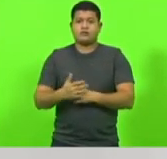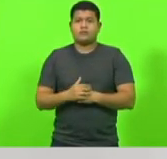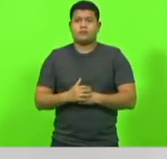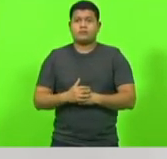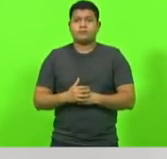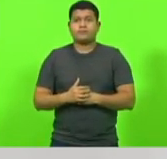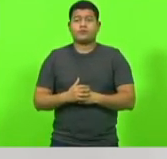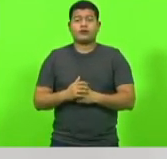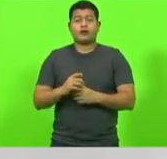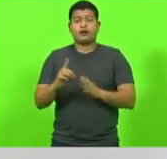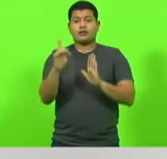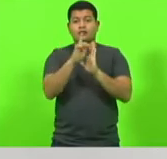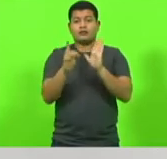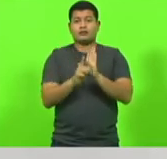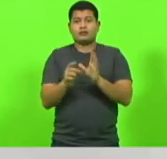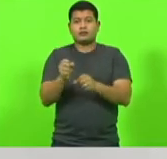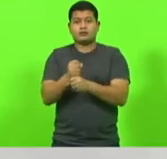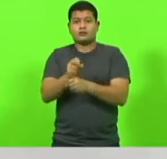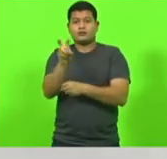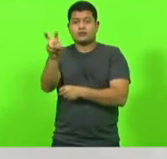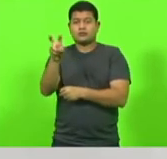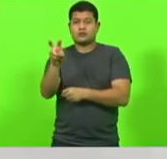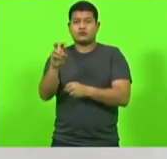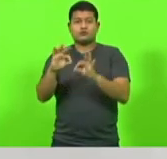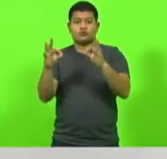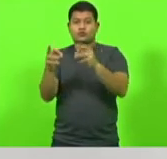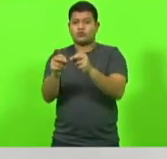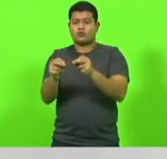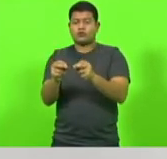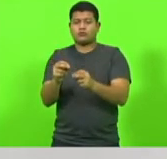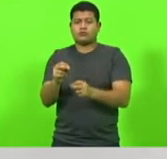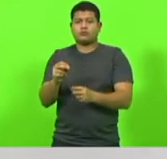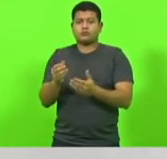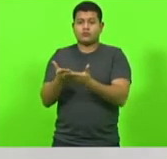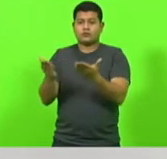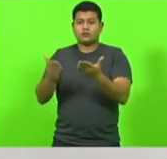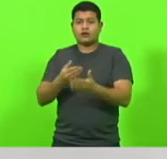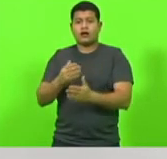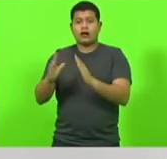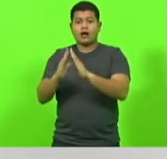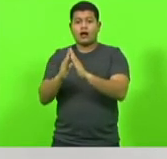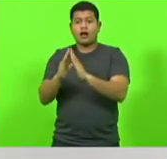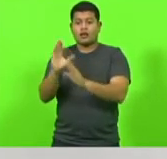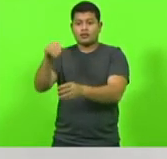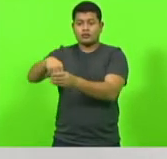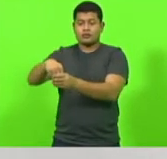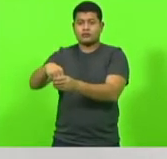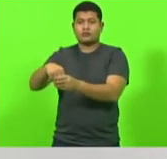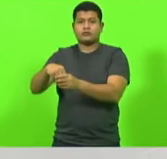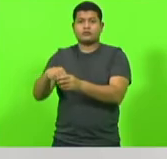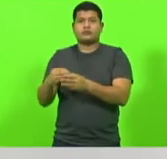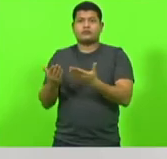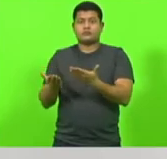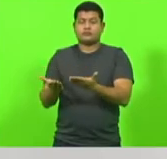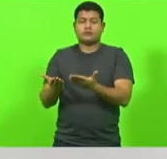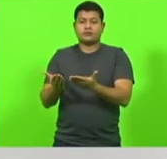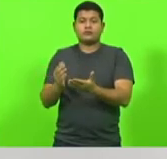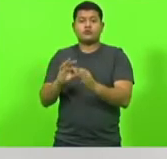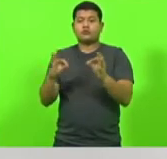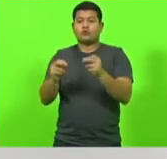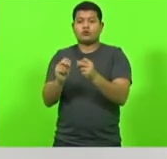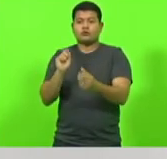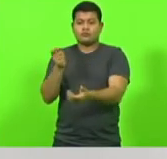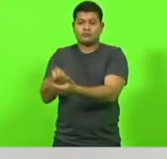em 5 anos todos os proprietários seriam indenizados. Bom, até 2020, das 5 mil